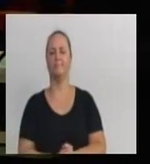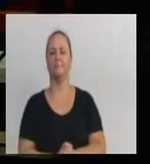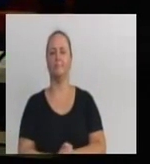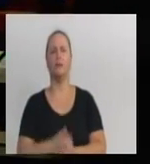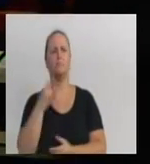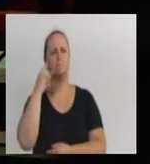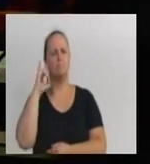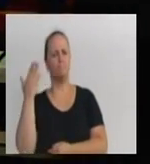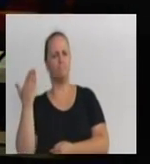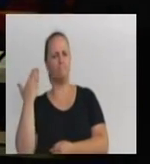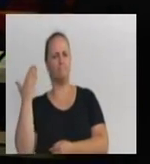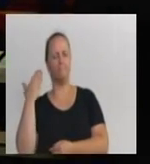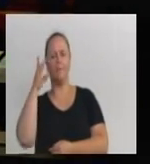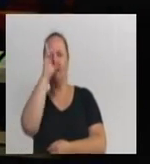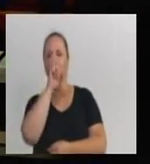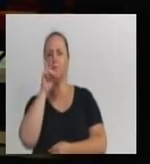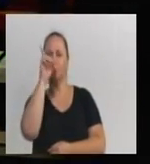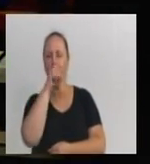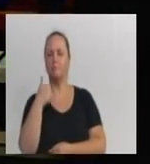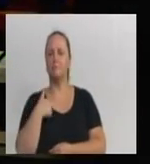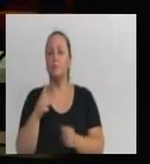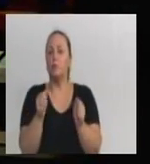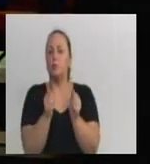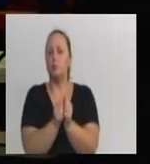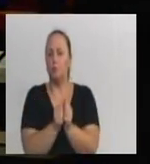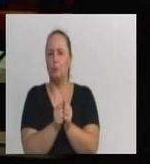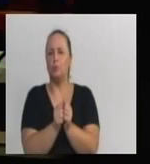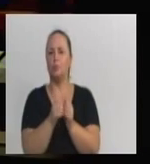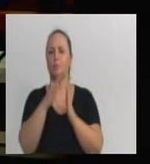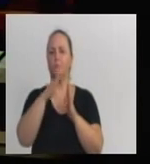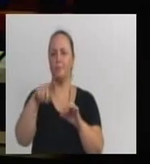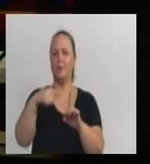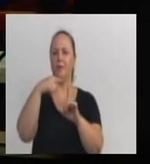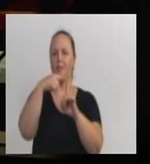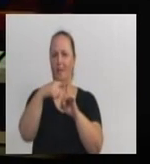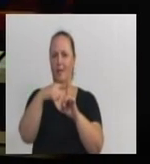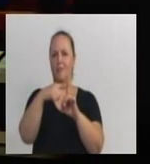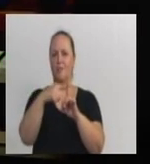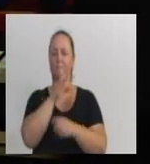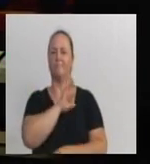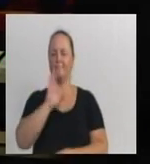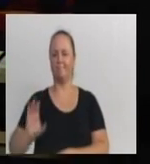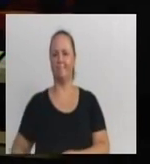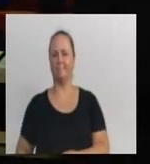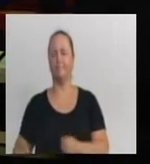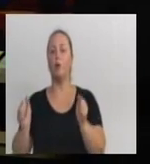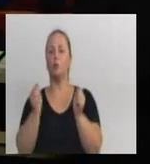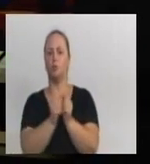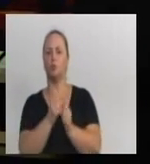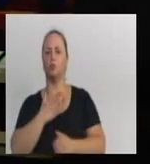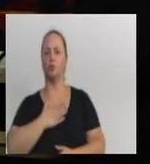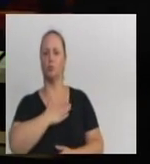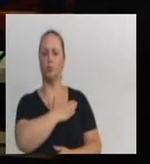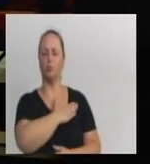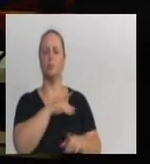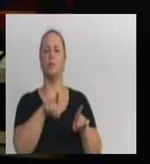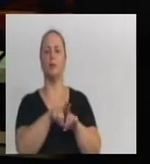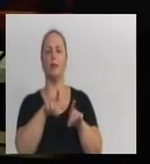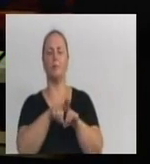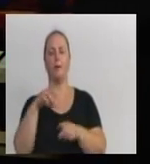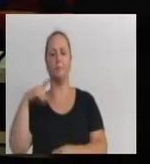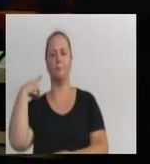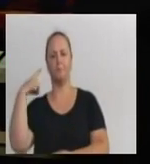estar presente na Catedral São Paulo Apóstolo, junto com o prefeito Napoleão Bernardes, o deputado